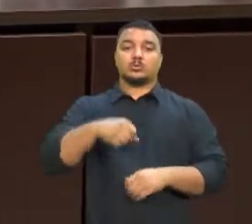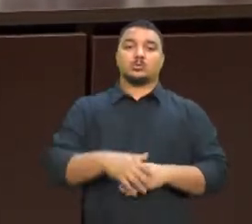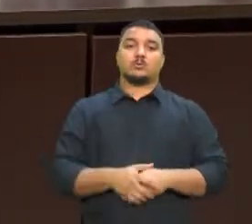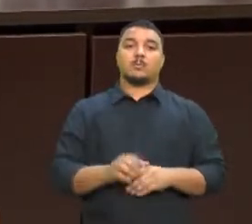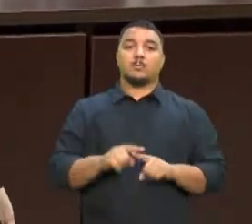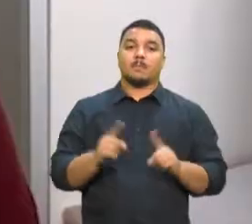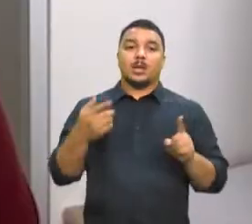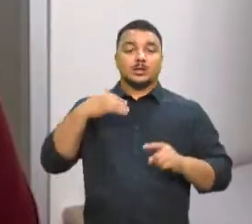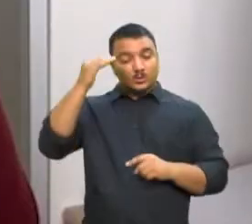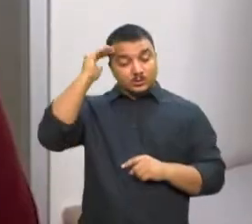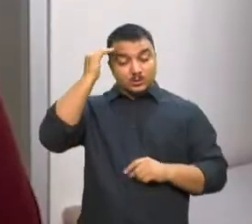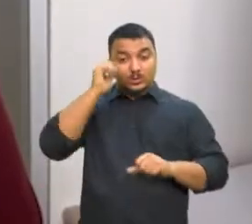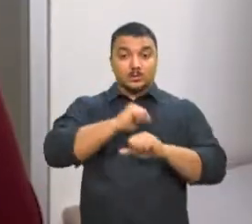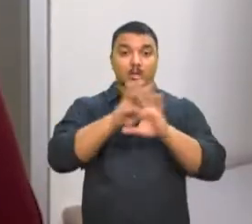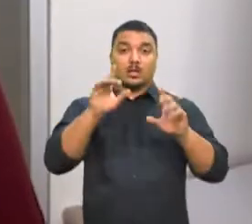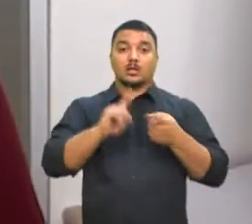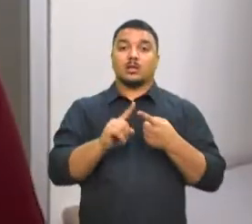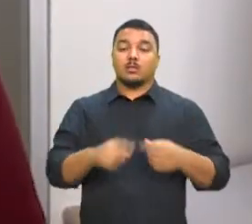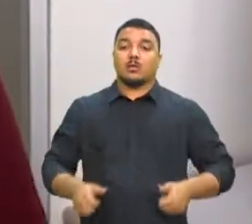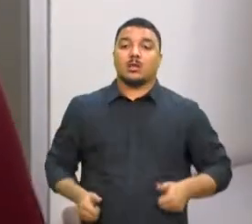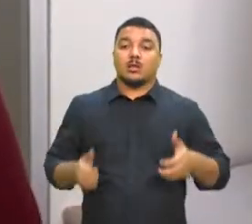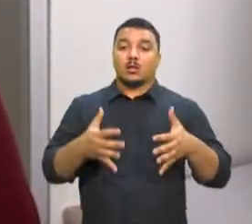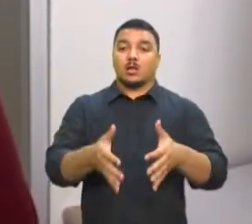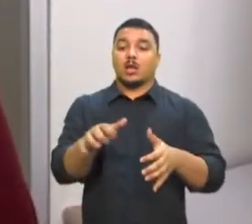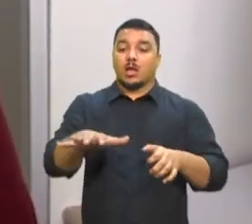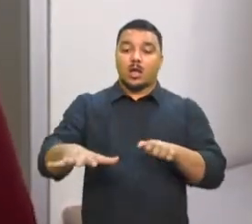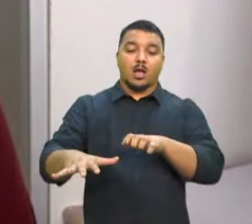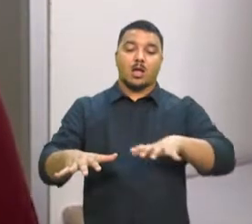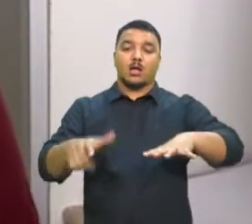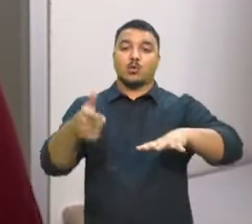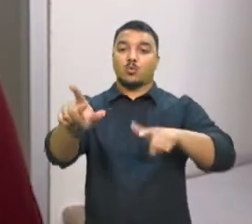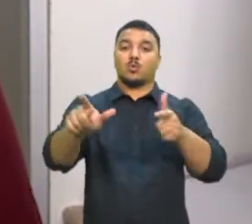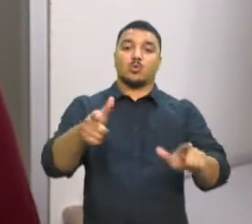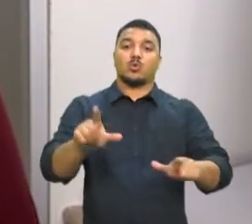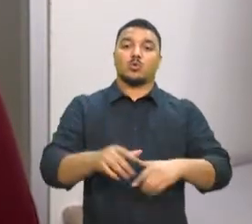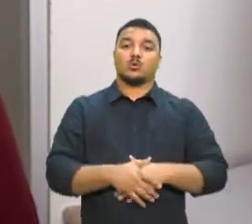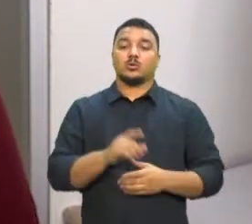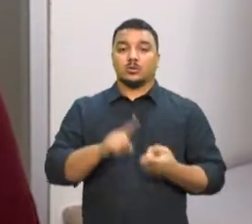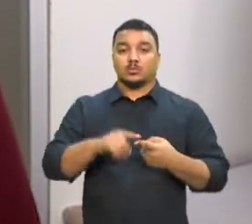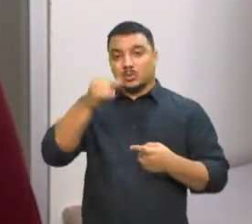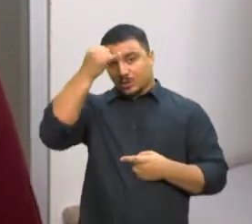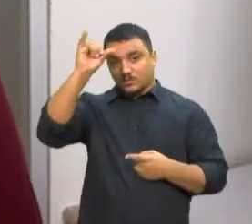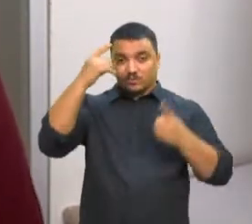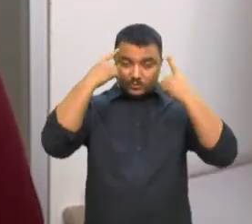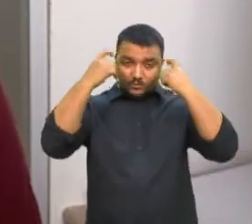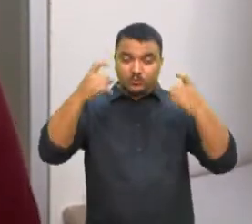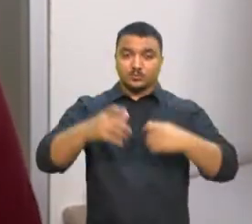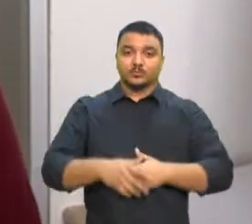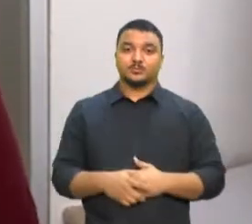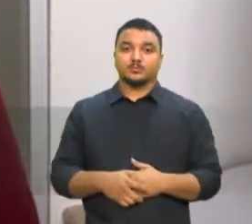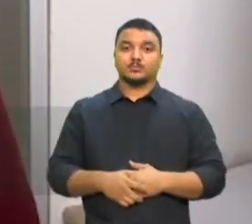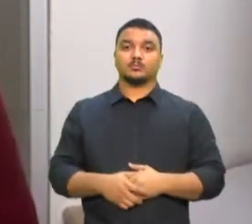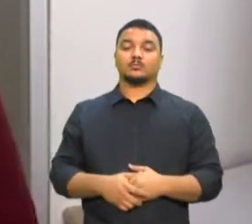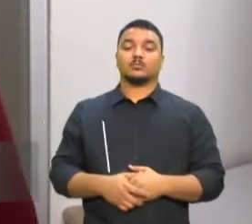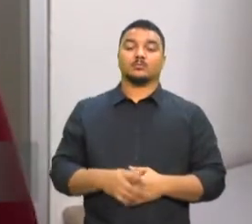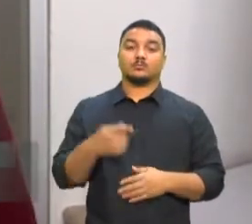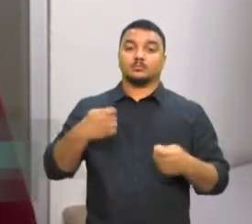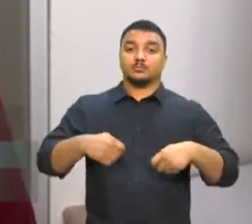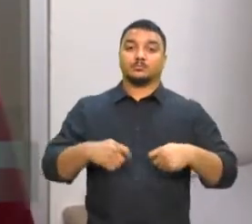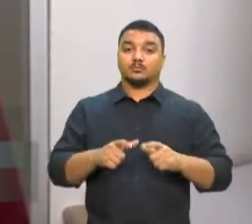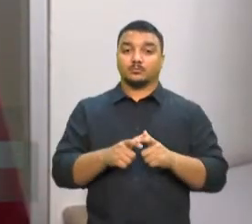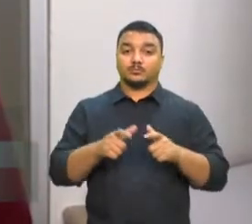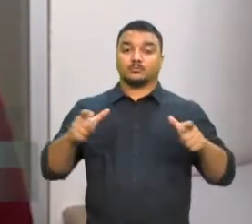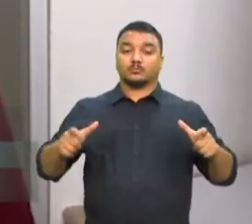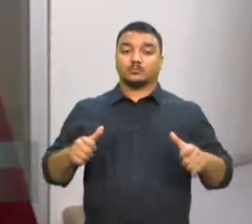que é fundamental o investimento em outras áreas, inclusive na prevenção da violência. A gente precisa ampliar os investimentos